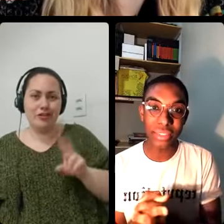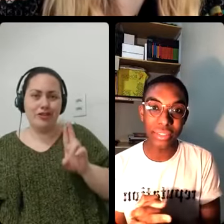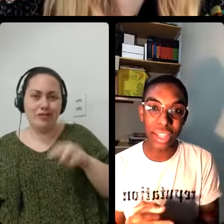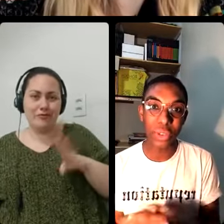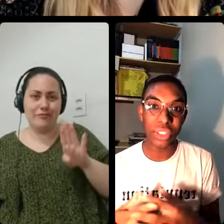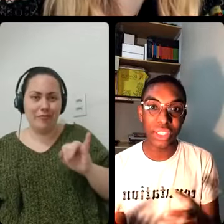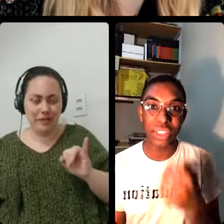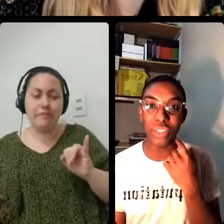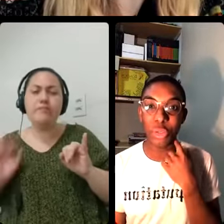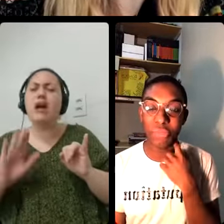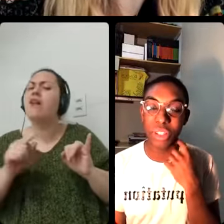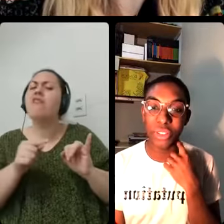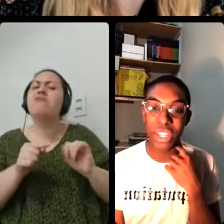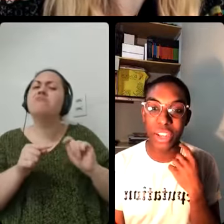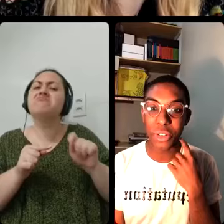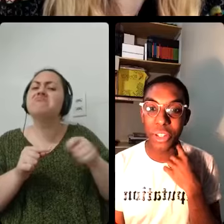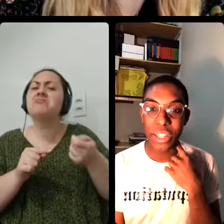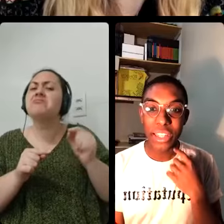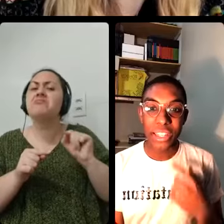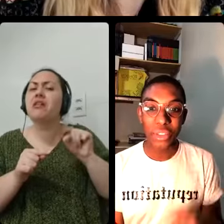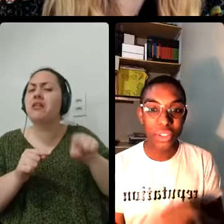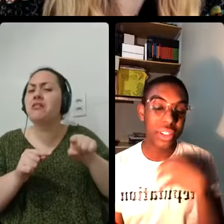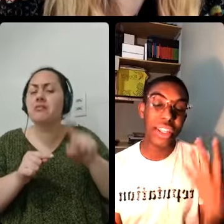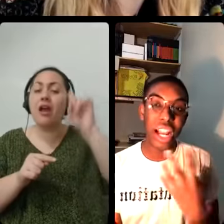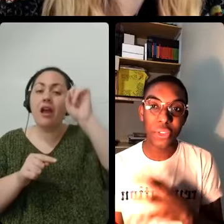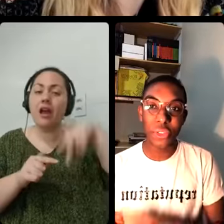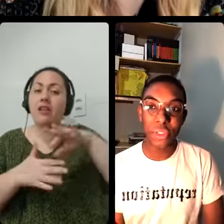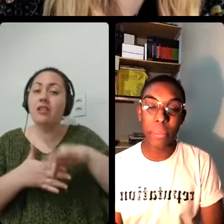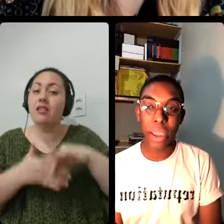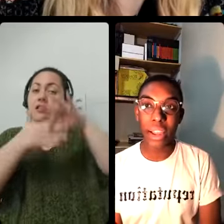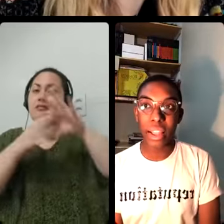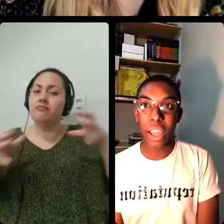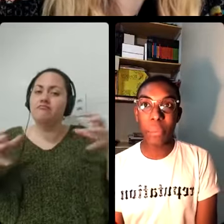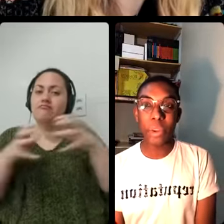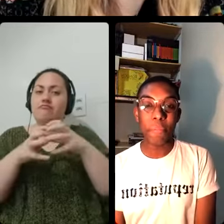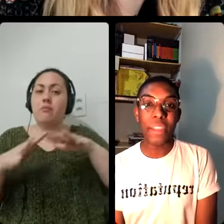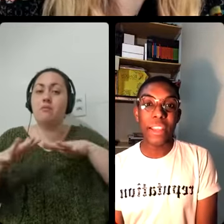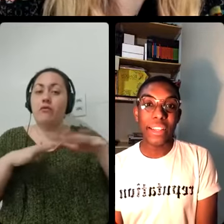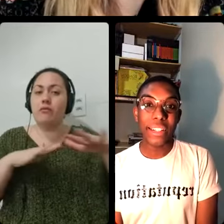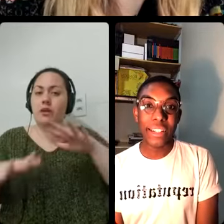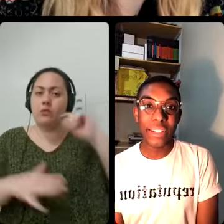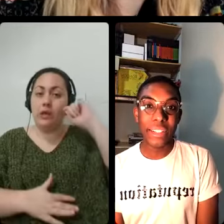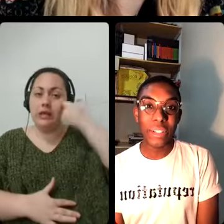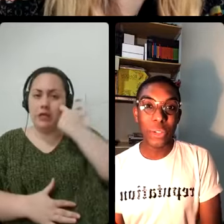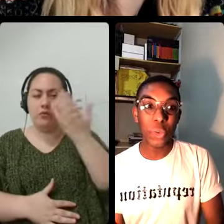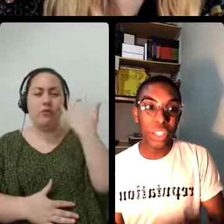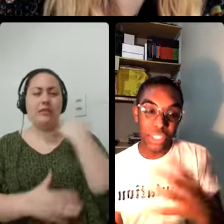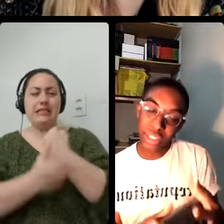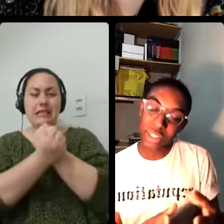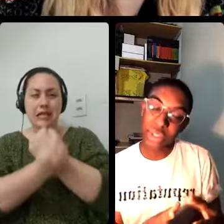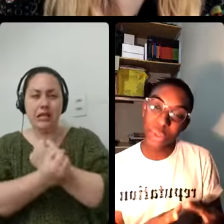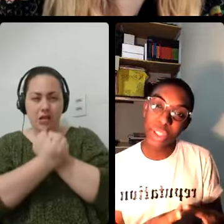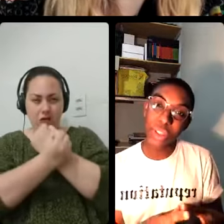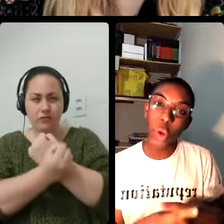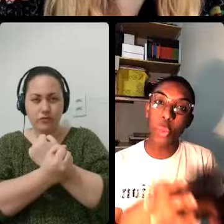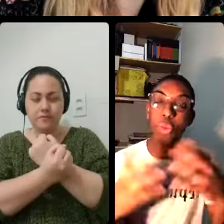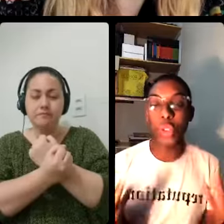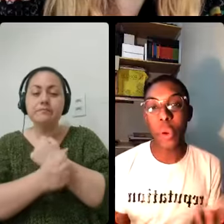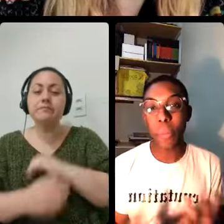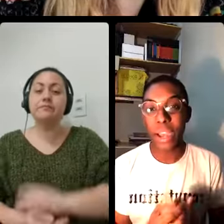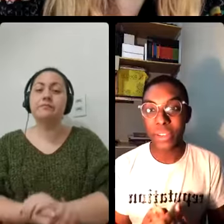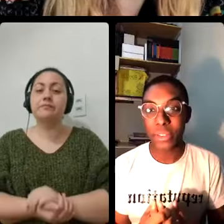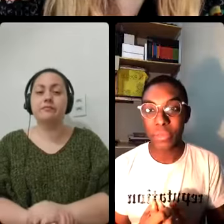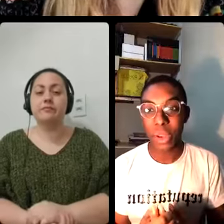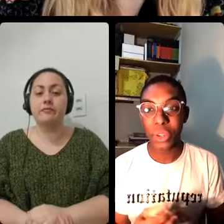líder, né? Um líder do movimento negro, dos escravos também naquela época. Um líder do Quilombo